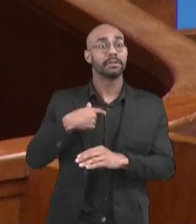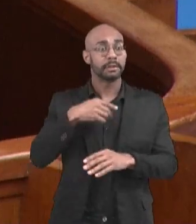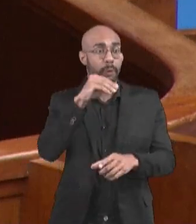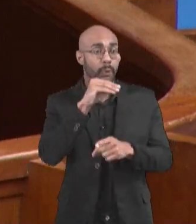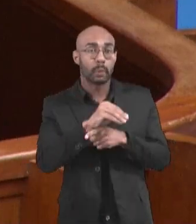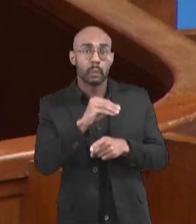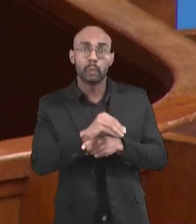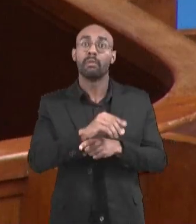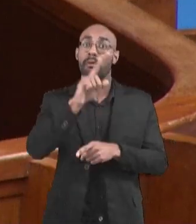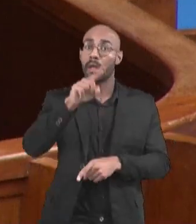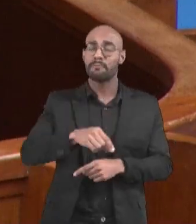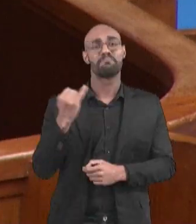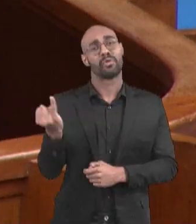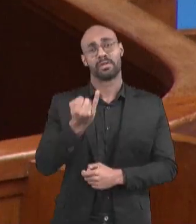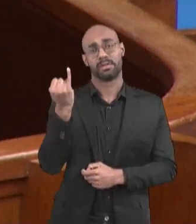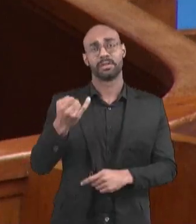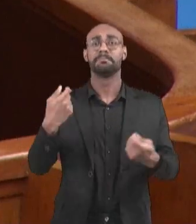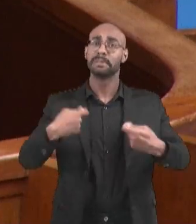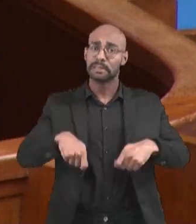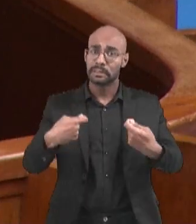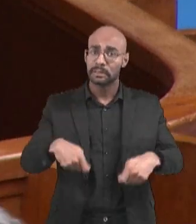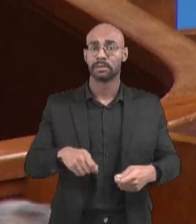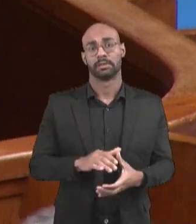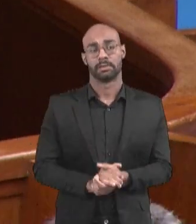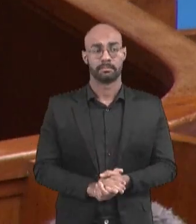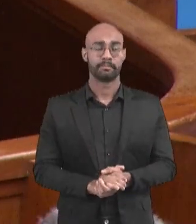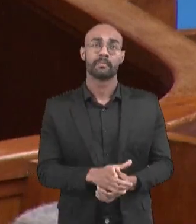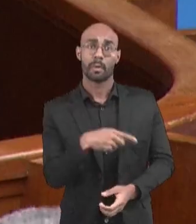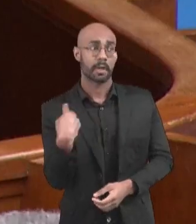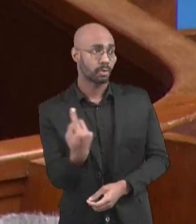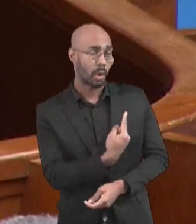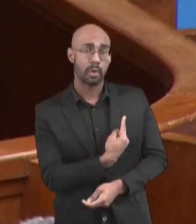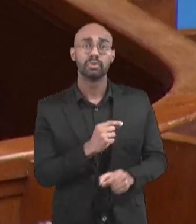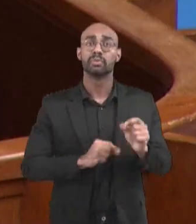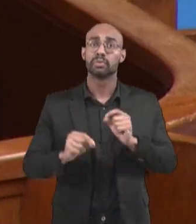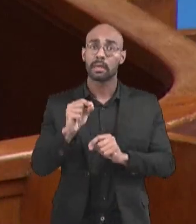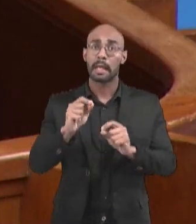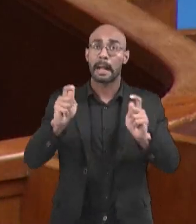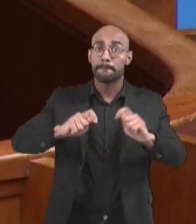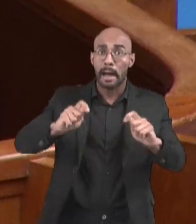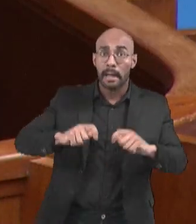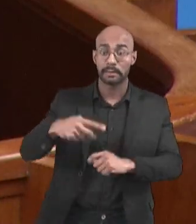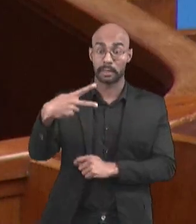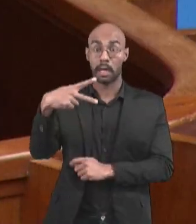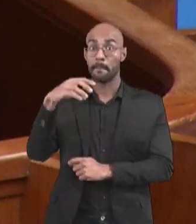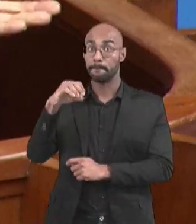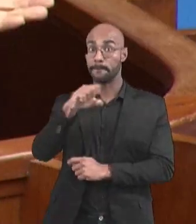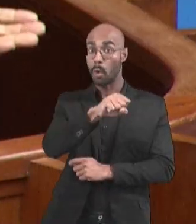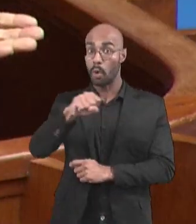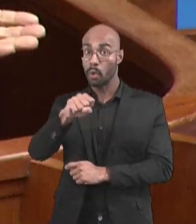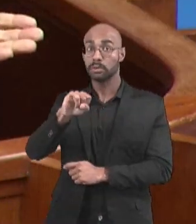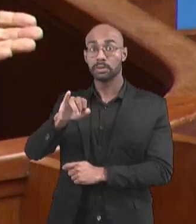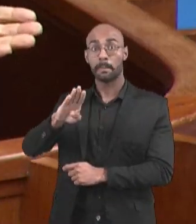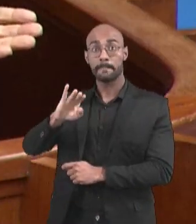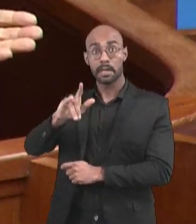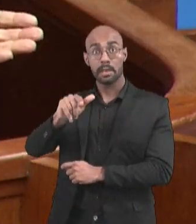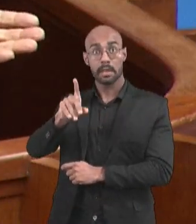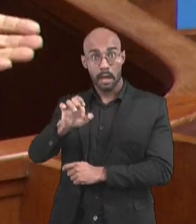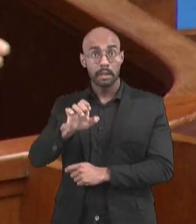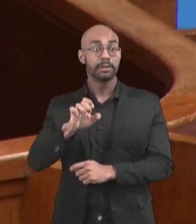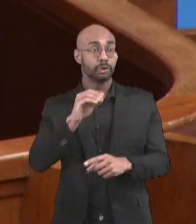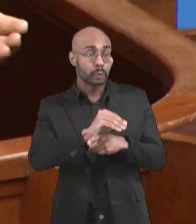que traz para nós, certo, uma possibilidade de 100% de